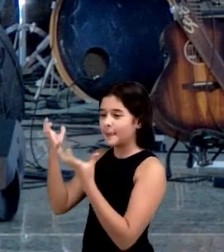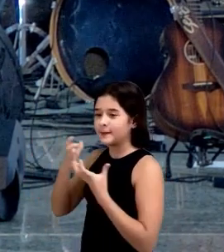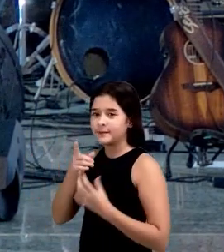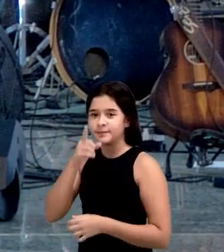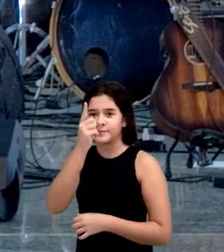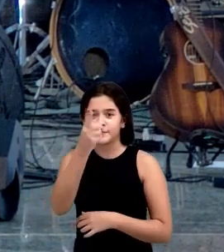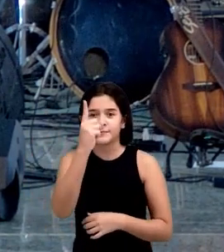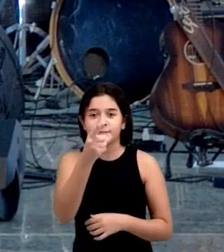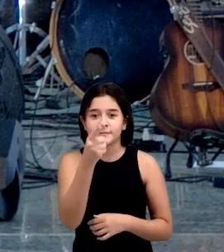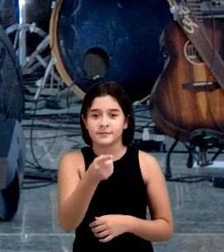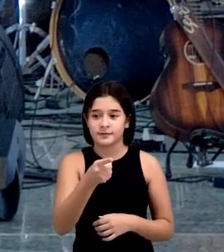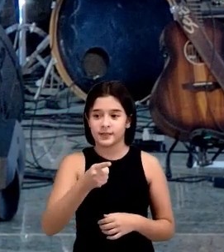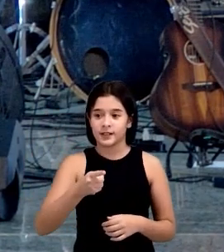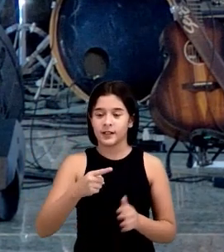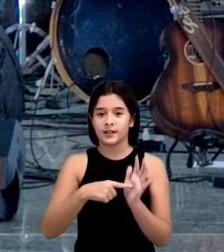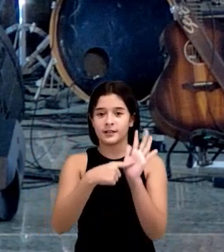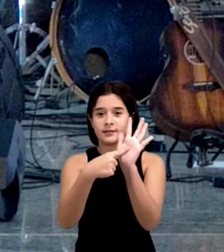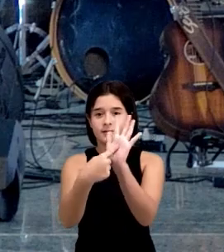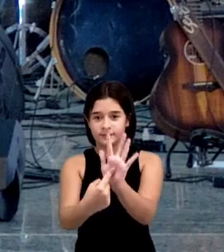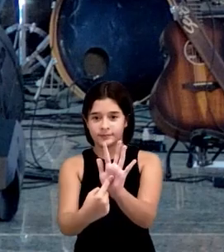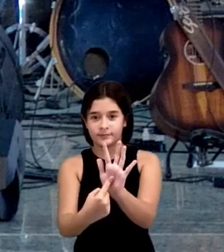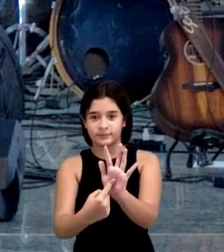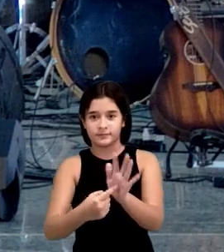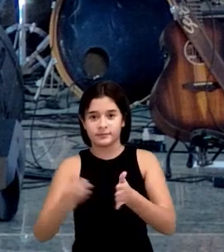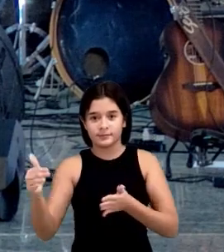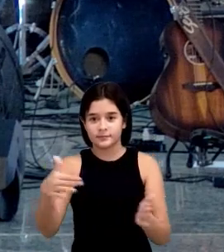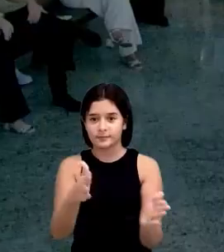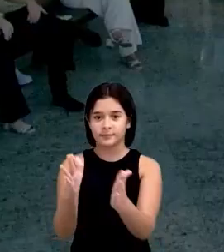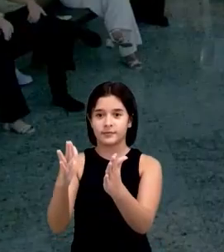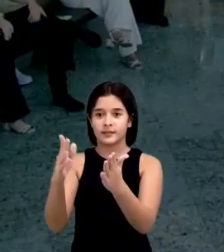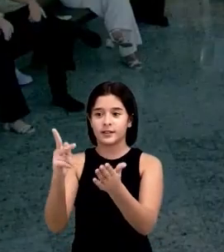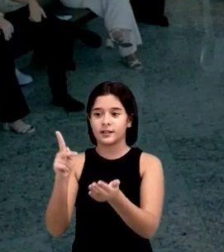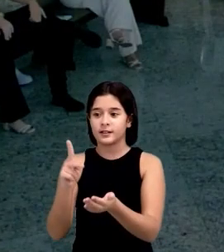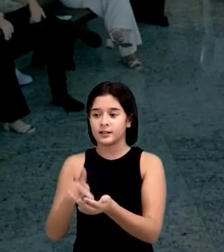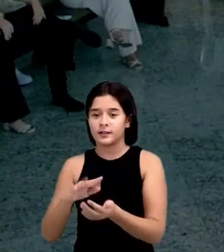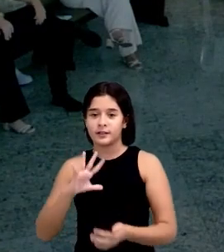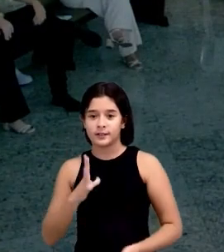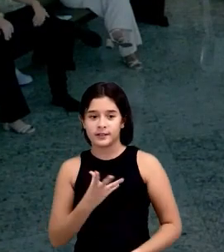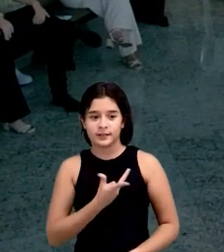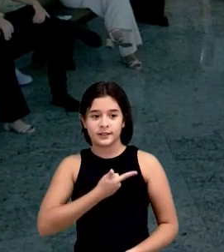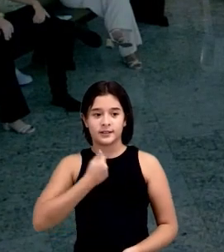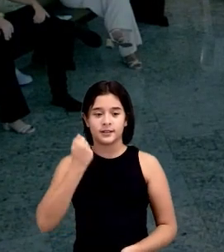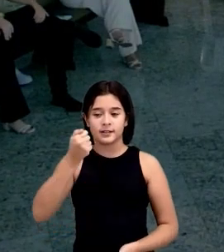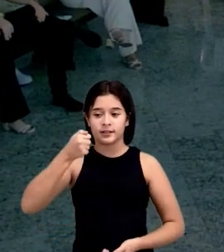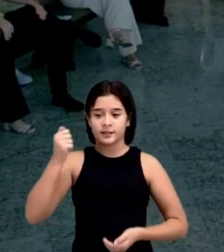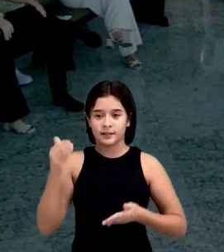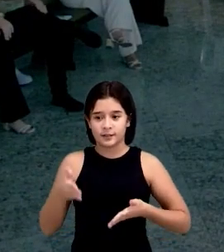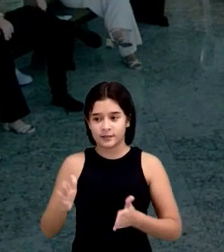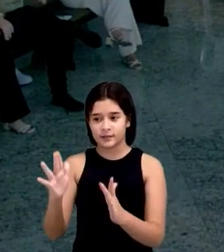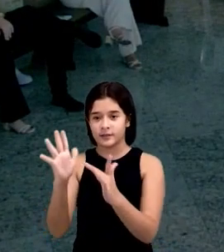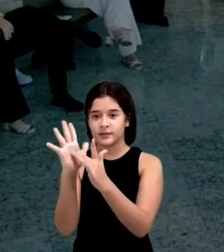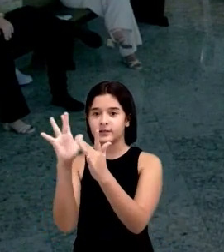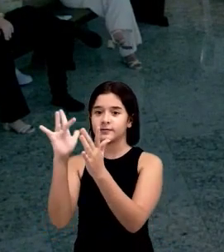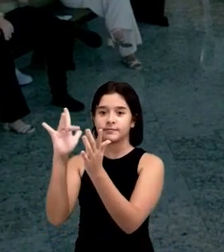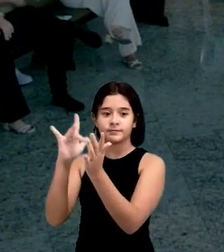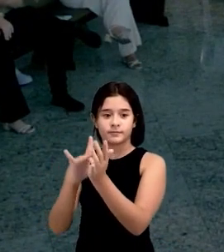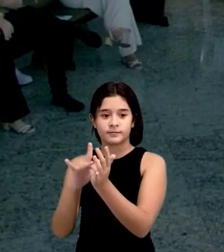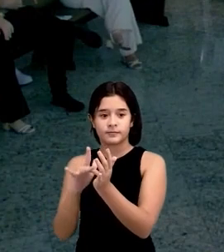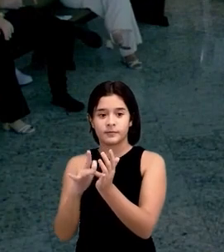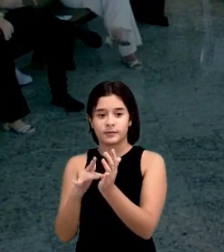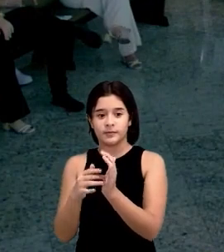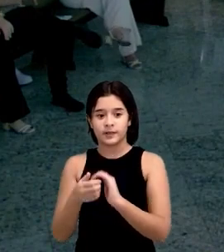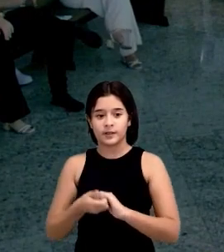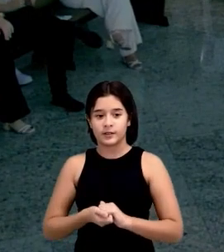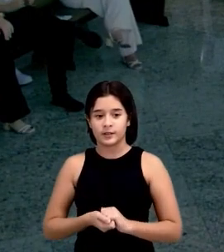para o encontro com Jesus. Você tem noção disso? Você é o poste no único caminho que leva para o destino